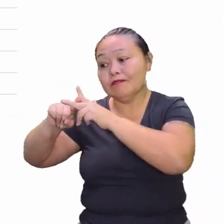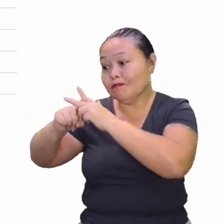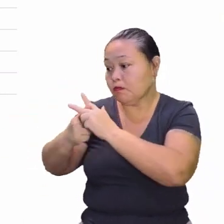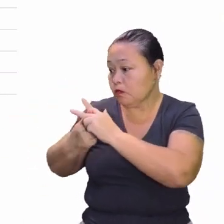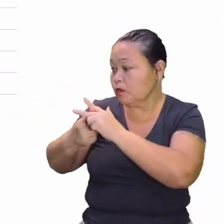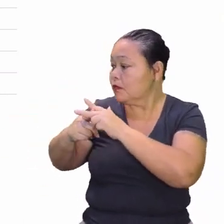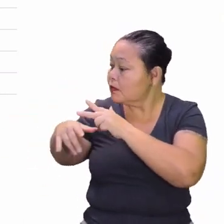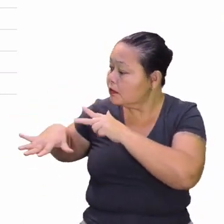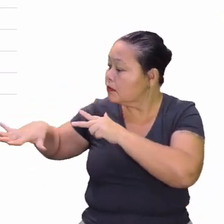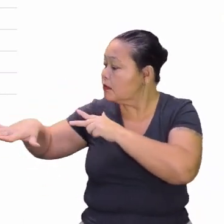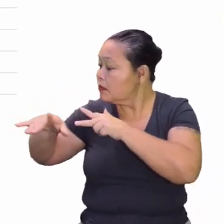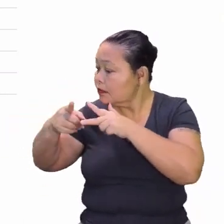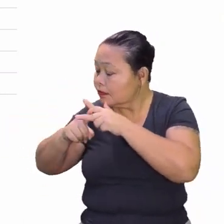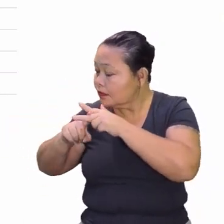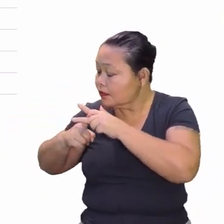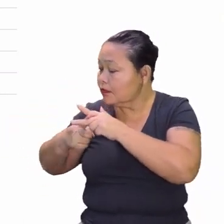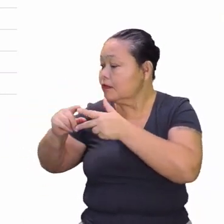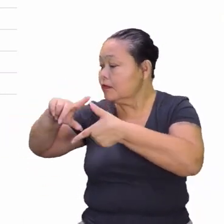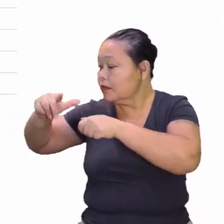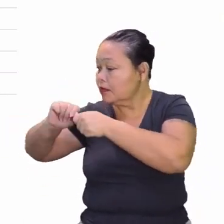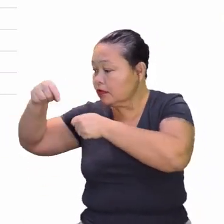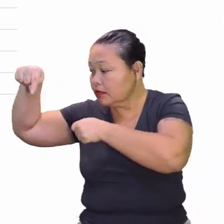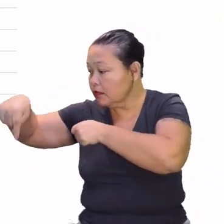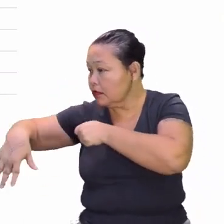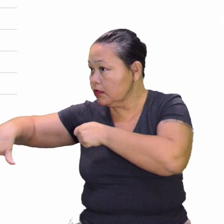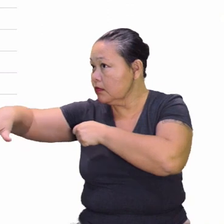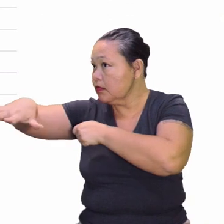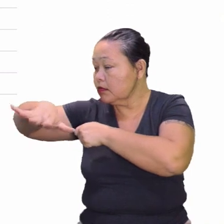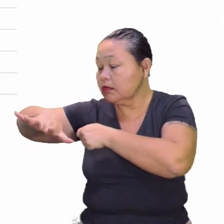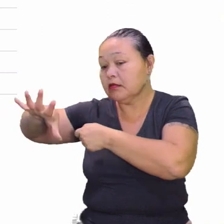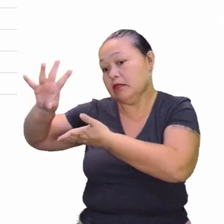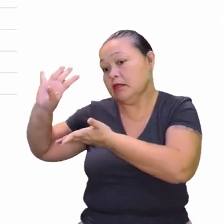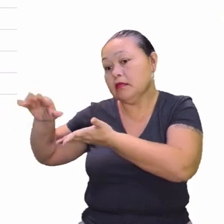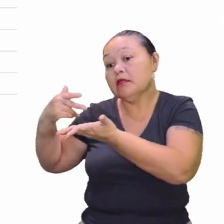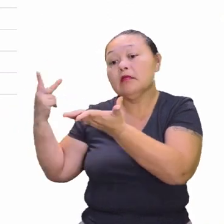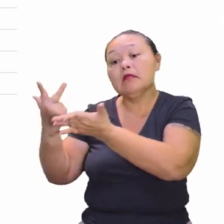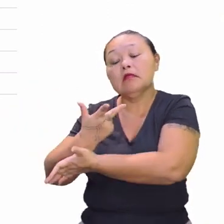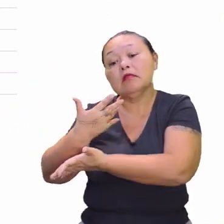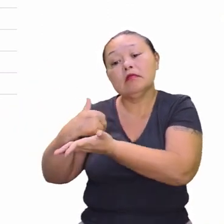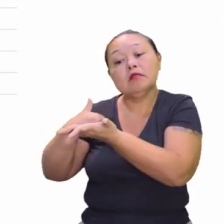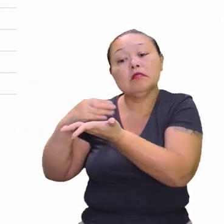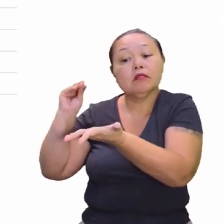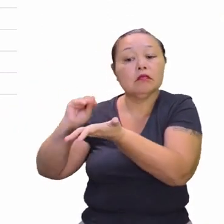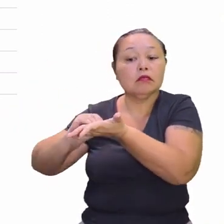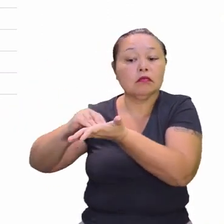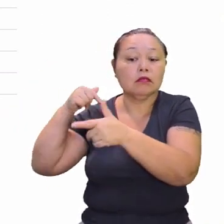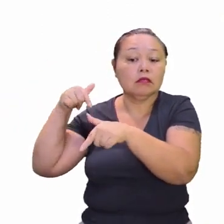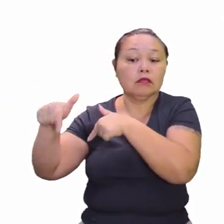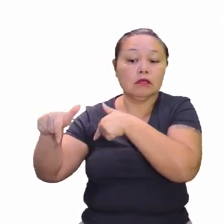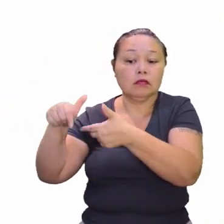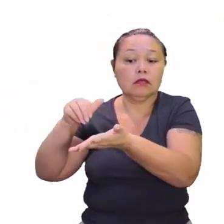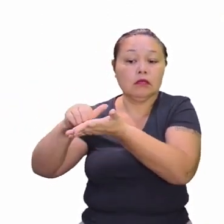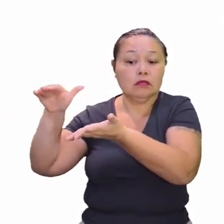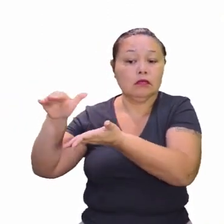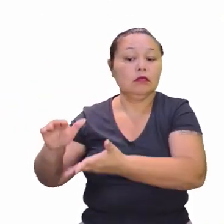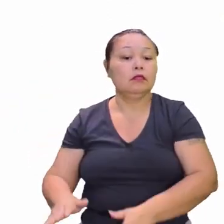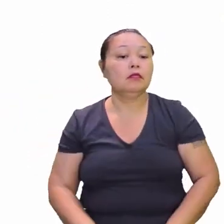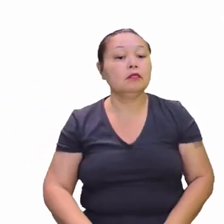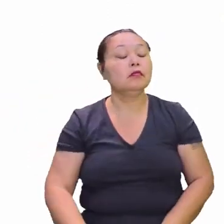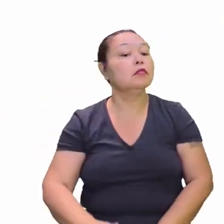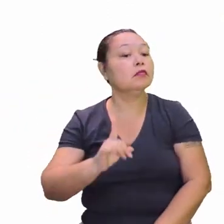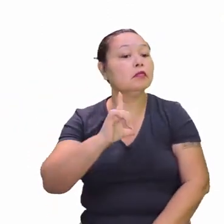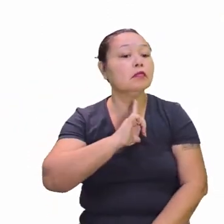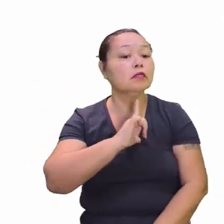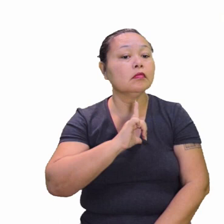equipamentos no campo, essa modernidade também gera desemprego. Perfeito. Vamos lá. E